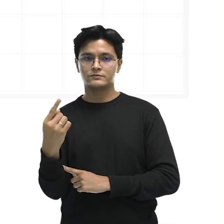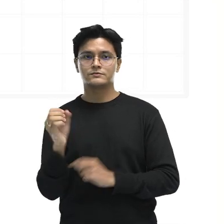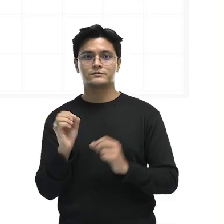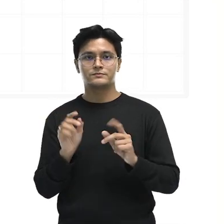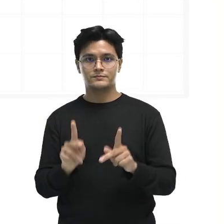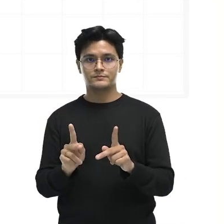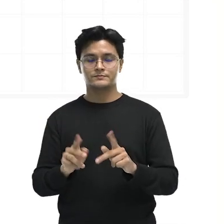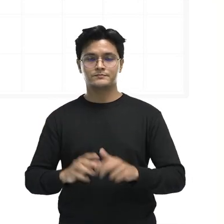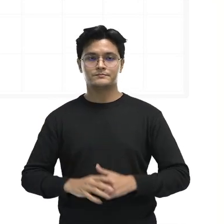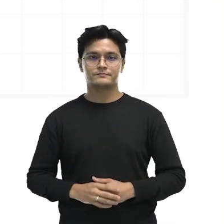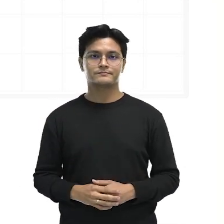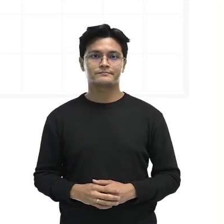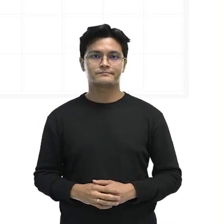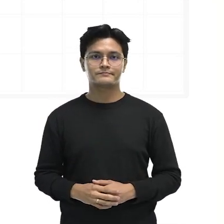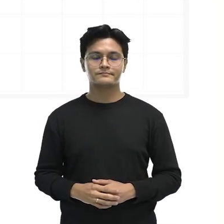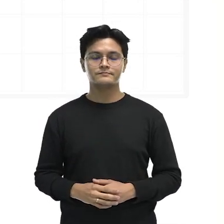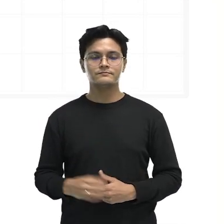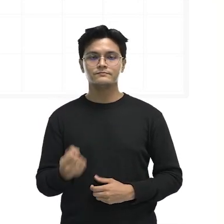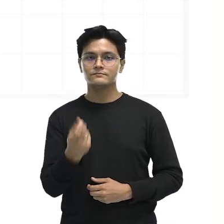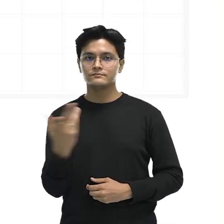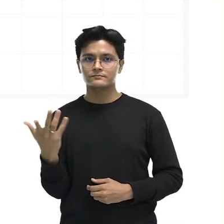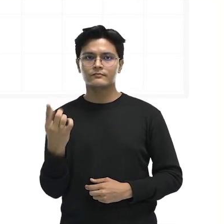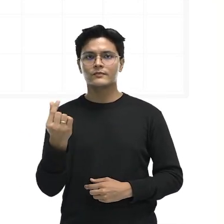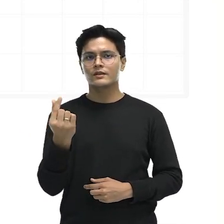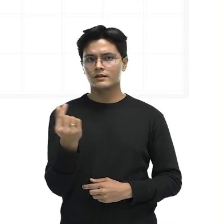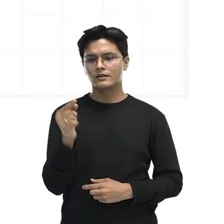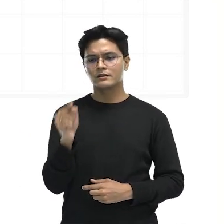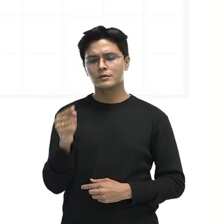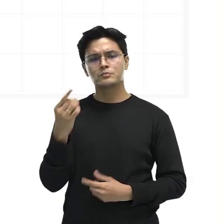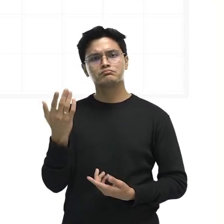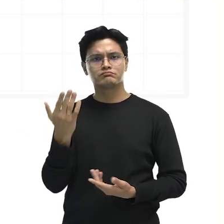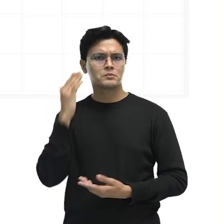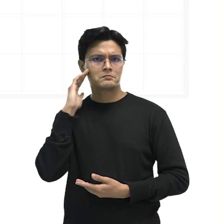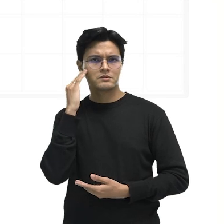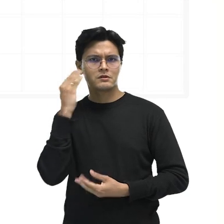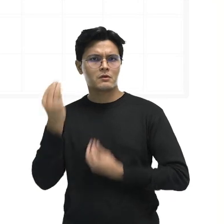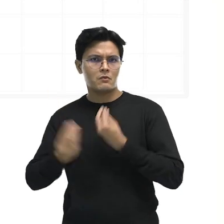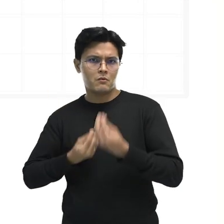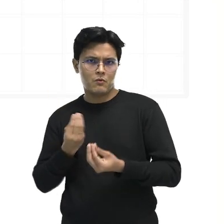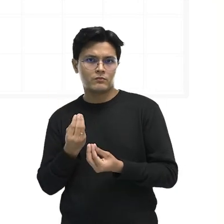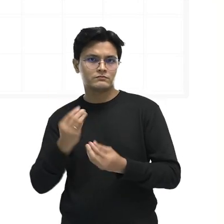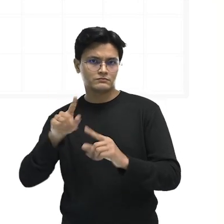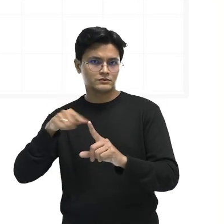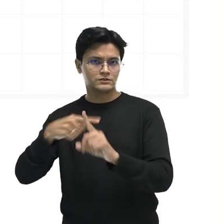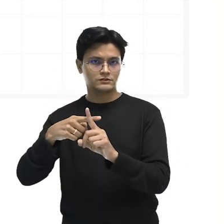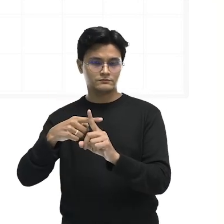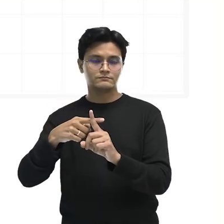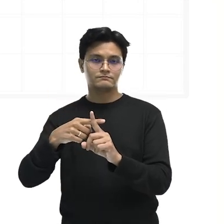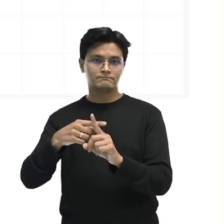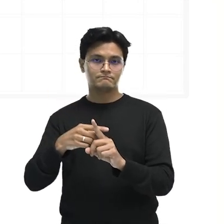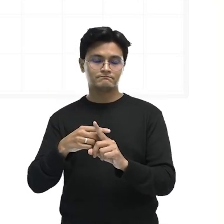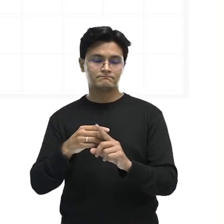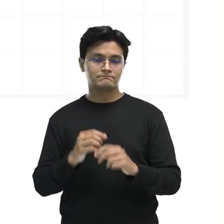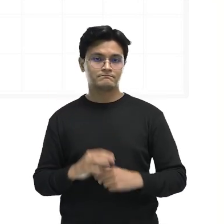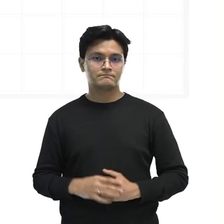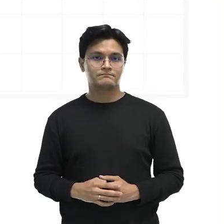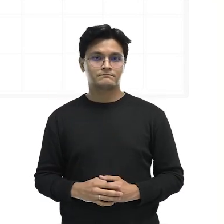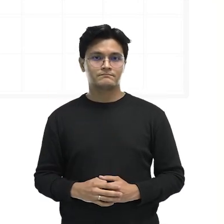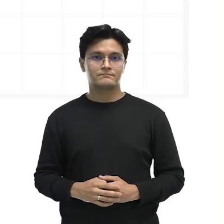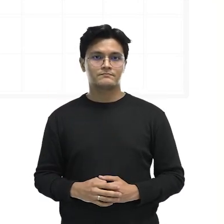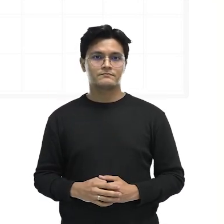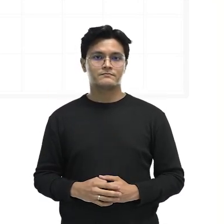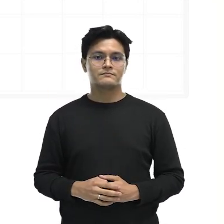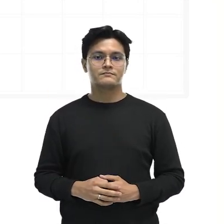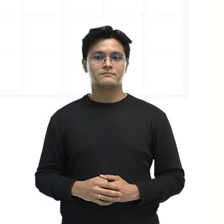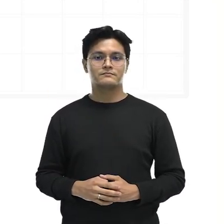beleza. Esse saldo eu posso entender como sendo um saldo positivo, tá? Ó, o